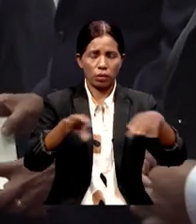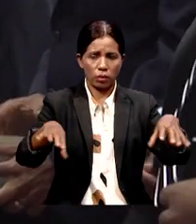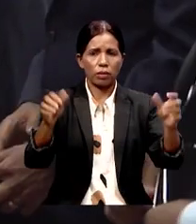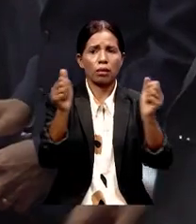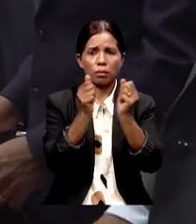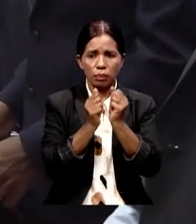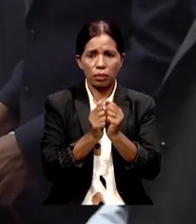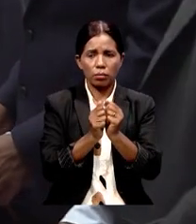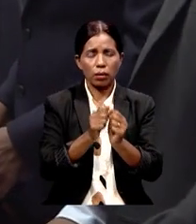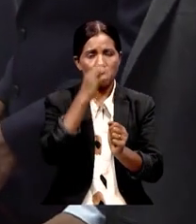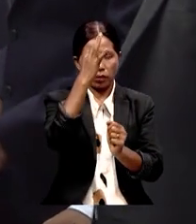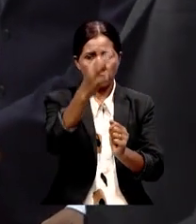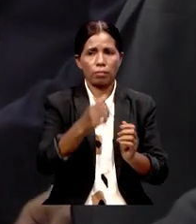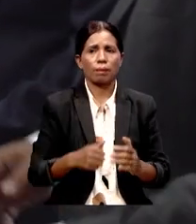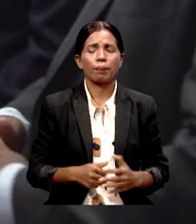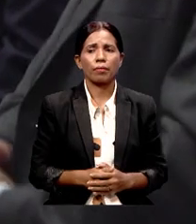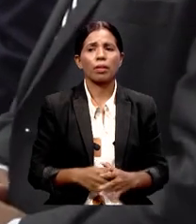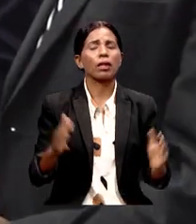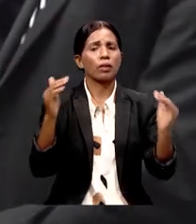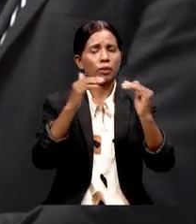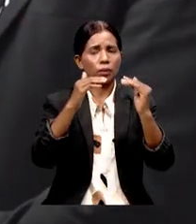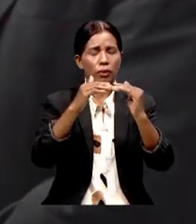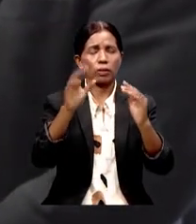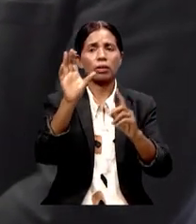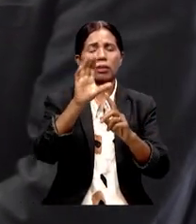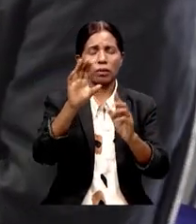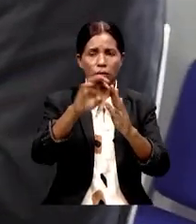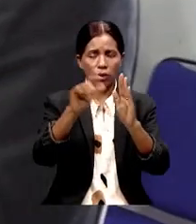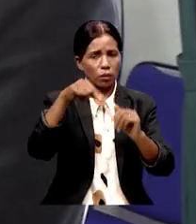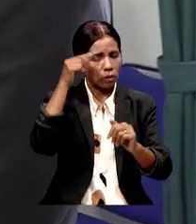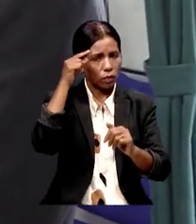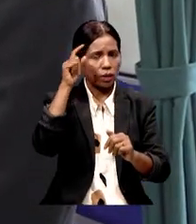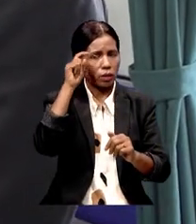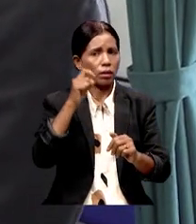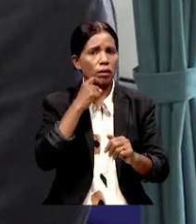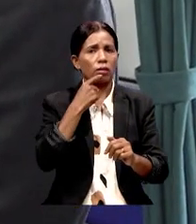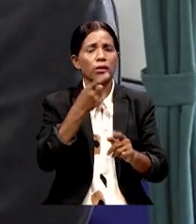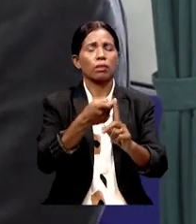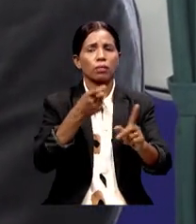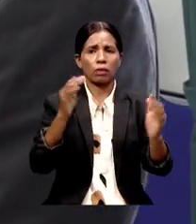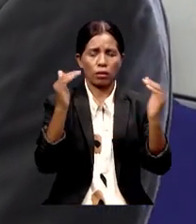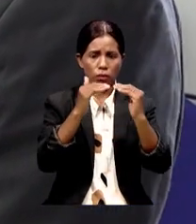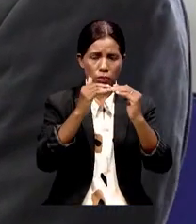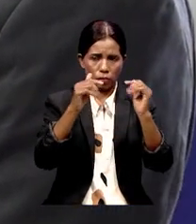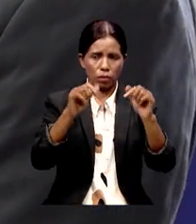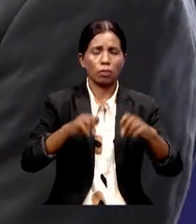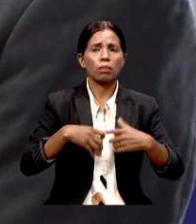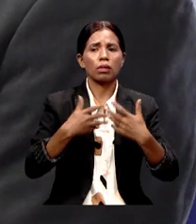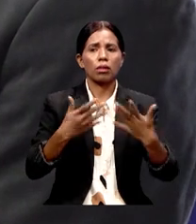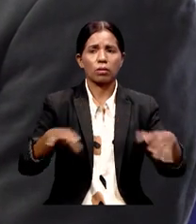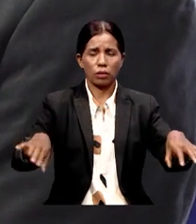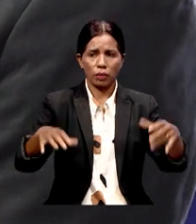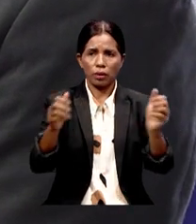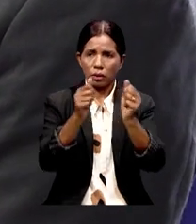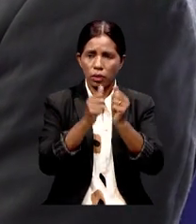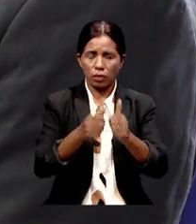serviço para o futuro. No dia foi um encontro o chefe governo que era Xina Guzmán explica que a Rússia e o mundo né, o ensaio serviço a mundo